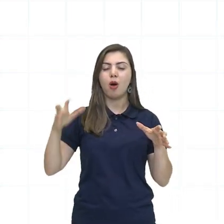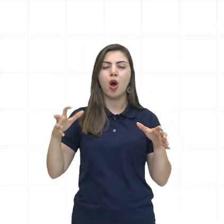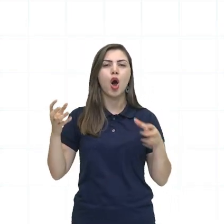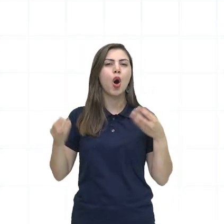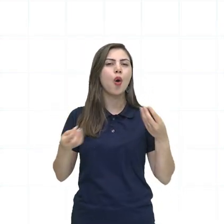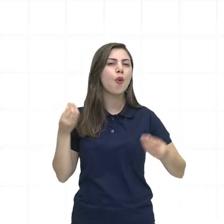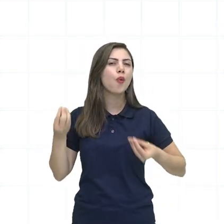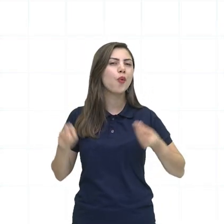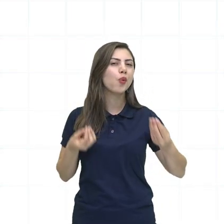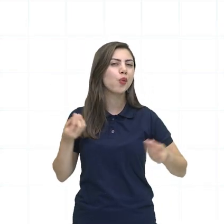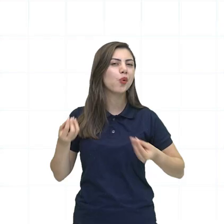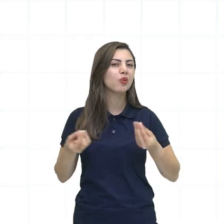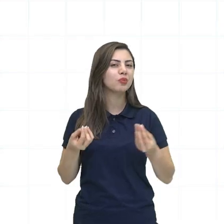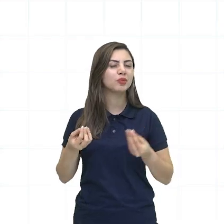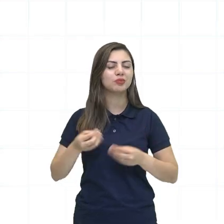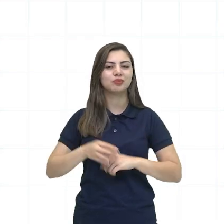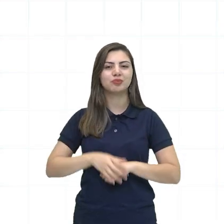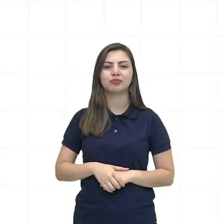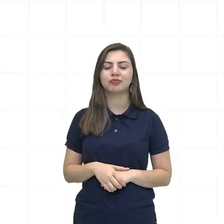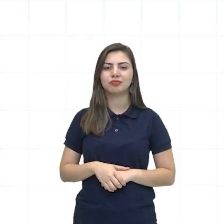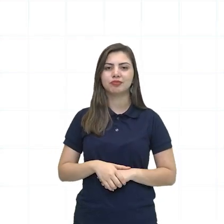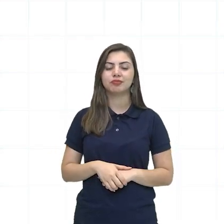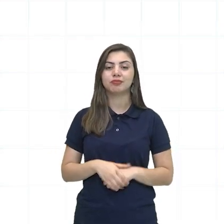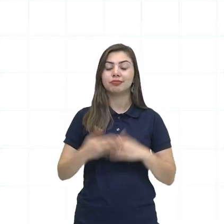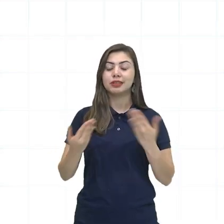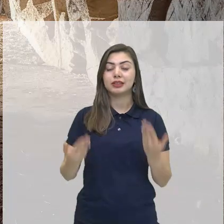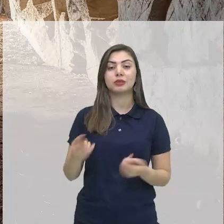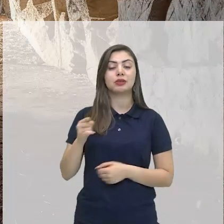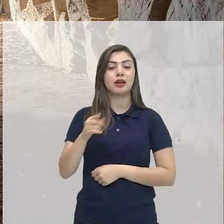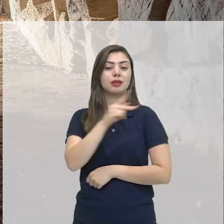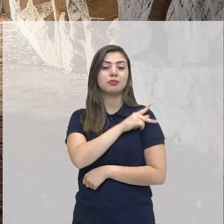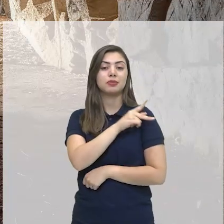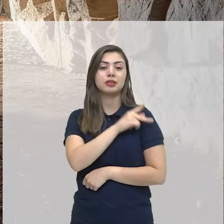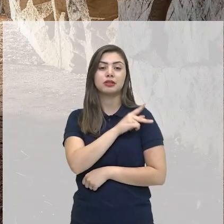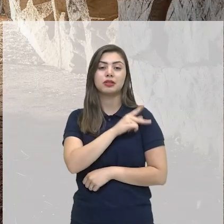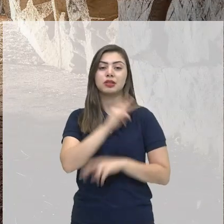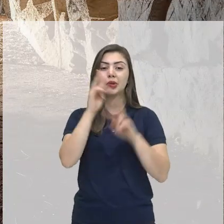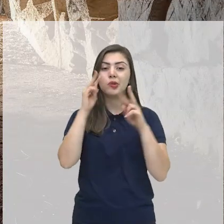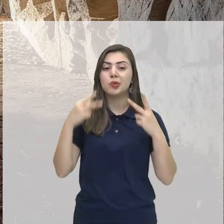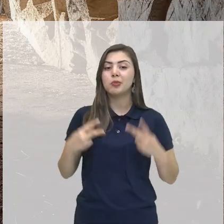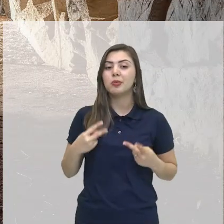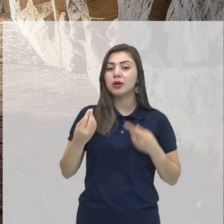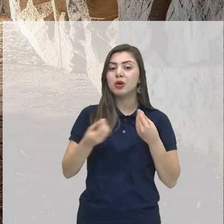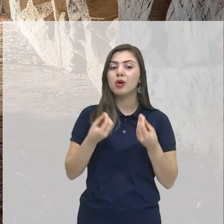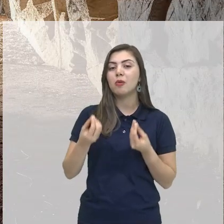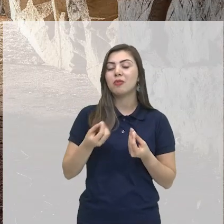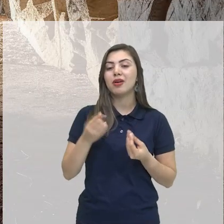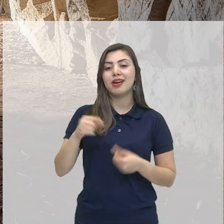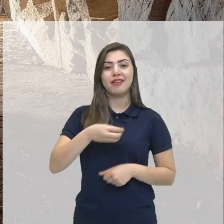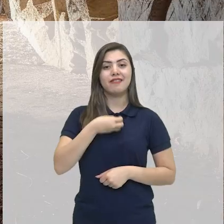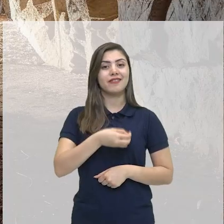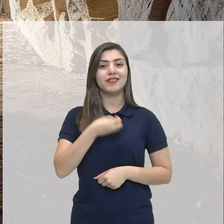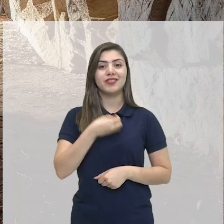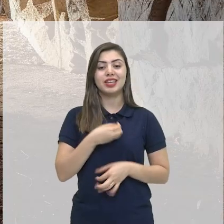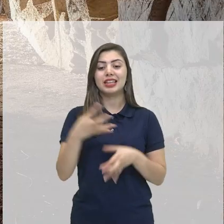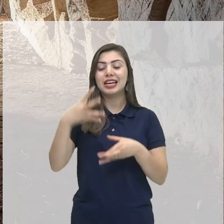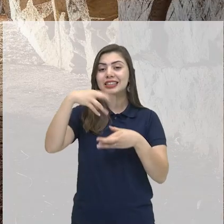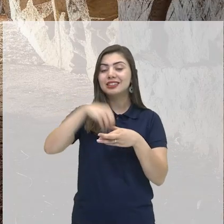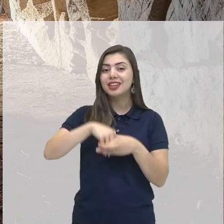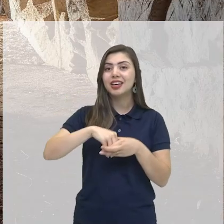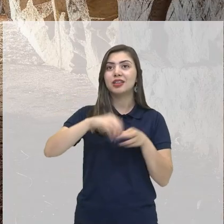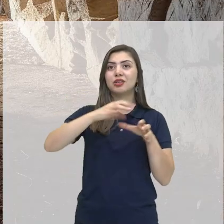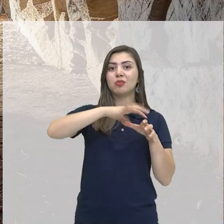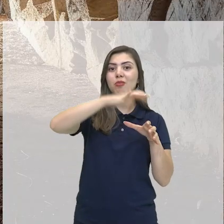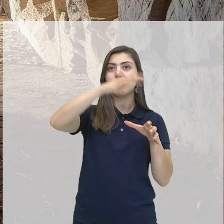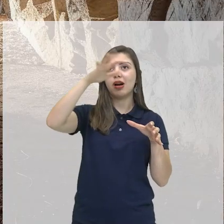eram feitas essas pinturas. Na pré-história, o homem tinha essa característica de viver nas cavernas,